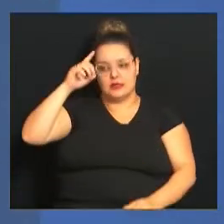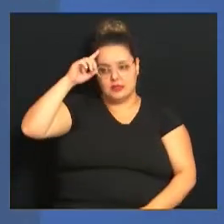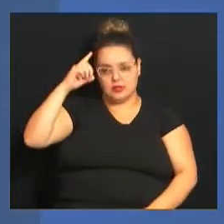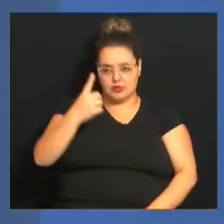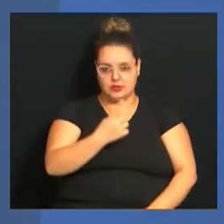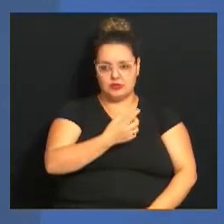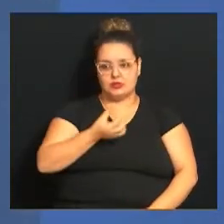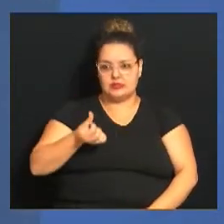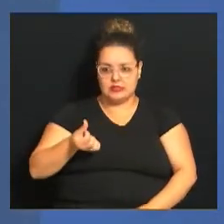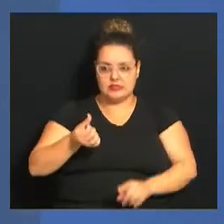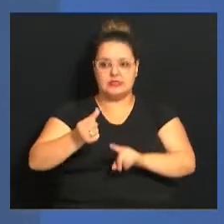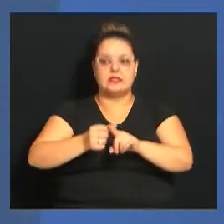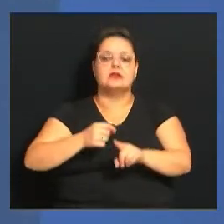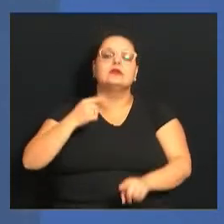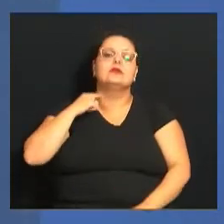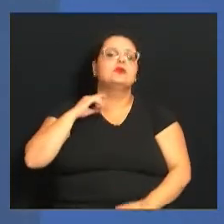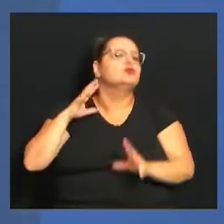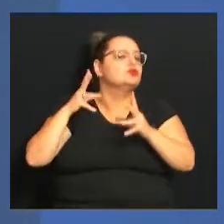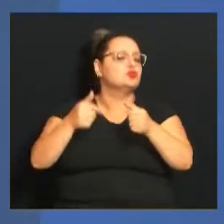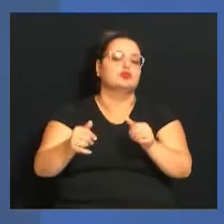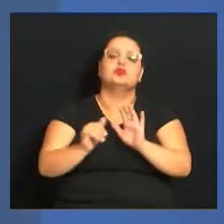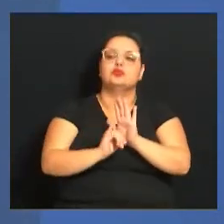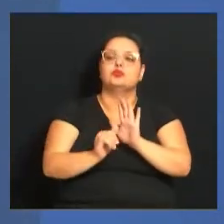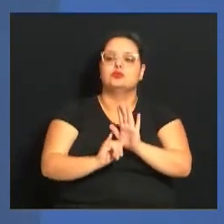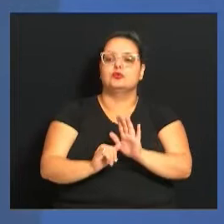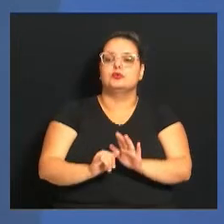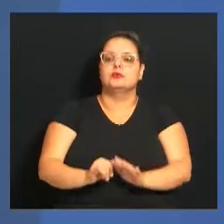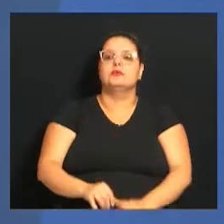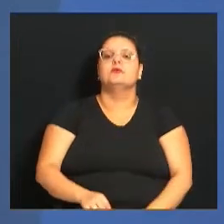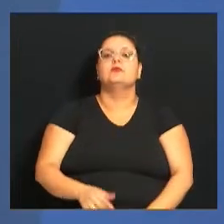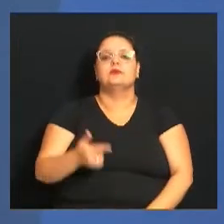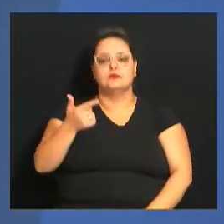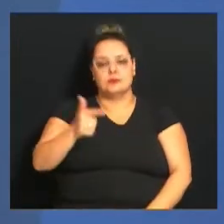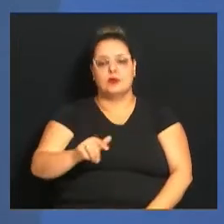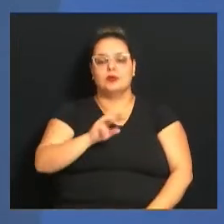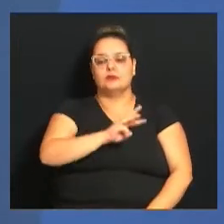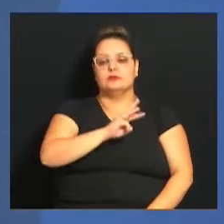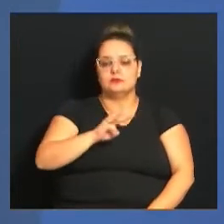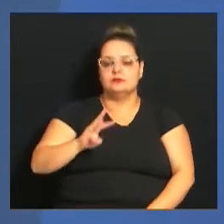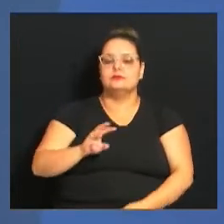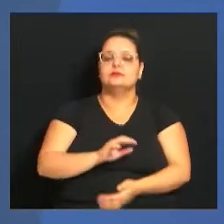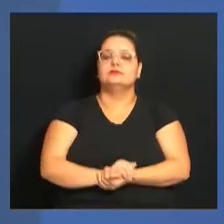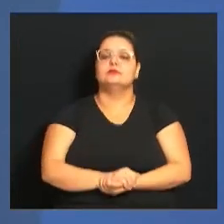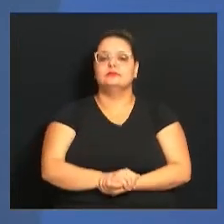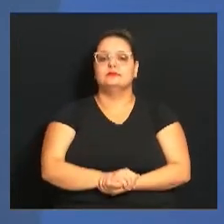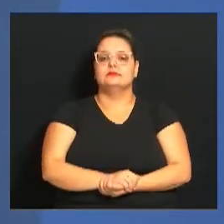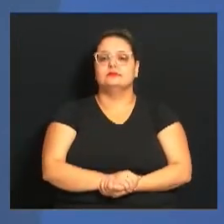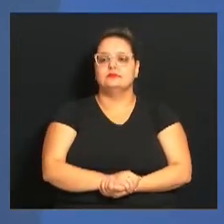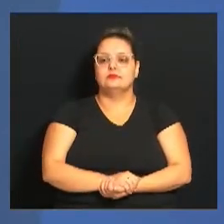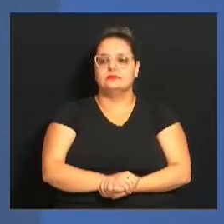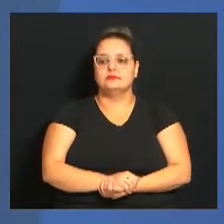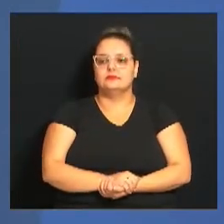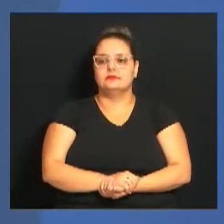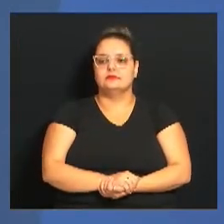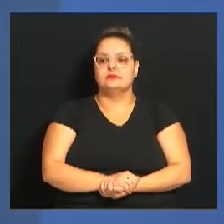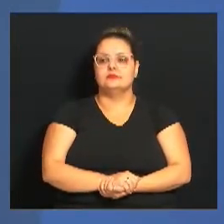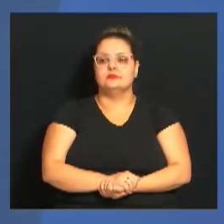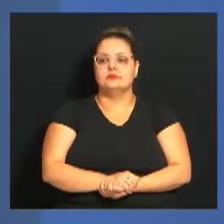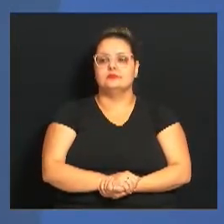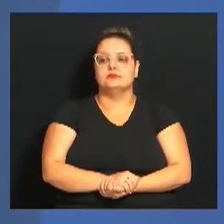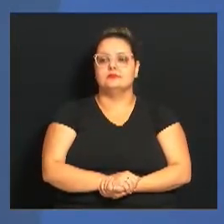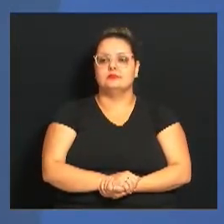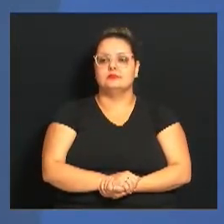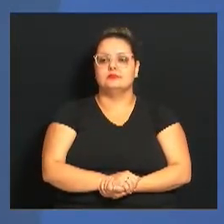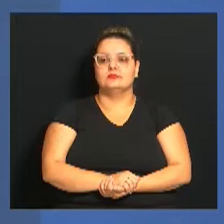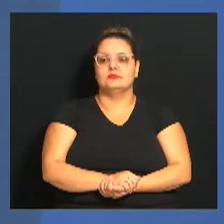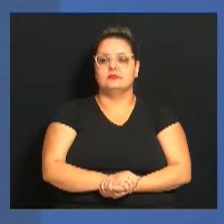maio. Tá tudo no edital. Eu vou repetir o site: FJPO Santa Genebra, que é Fundação José